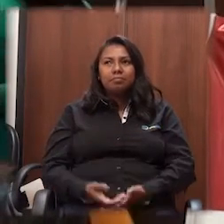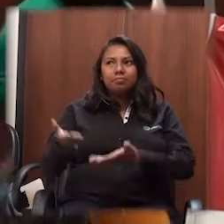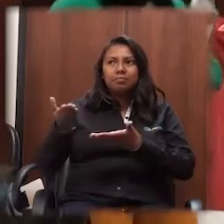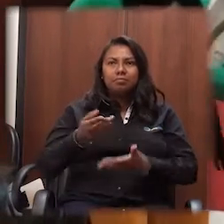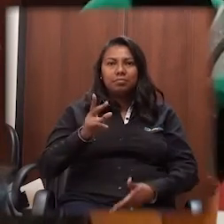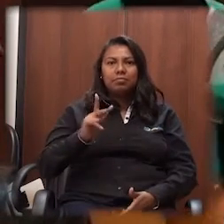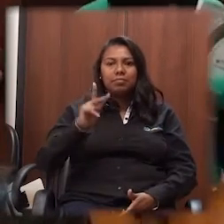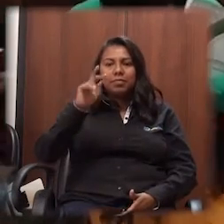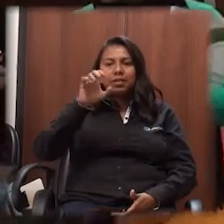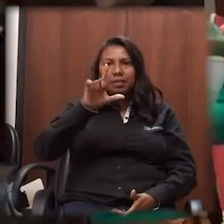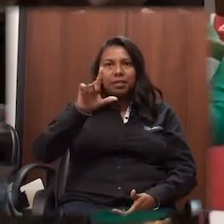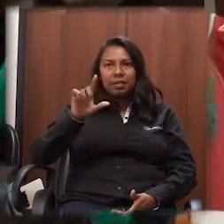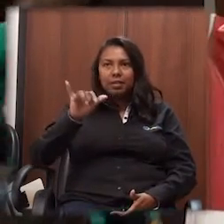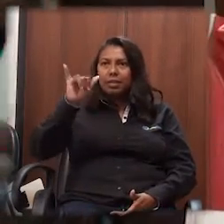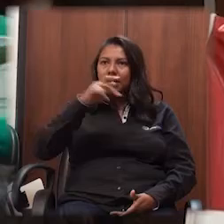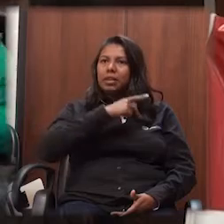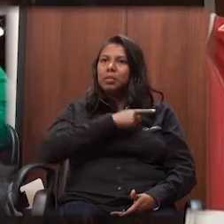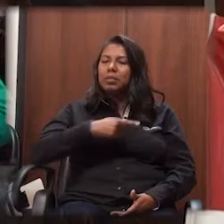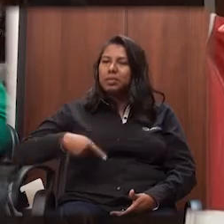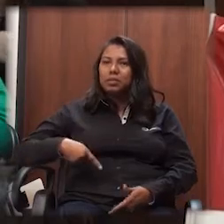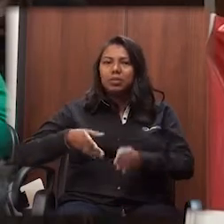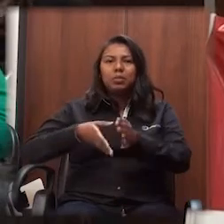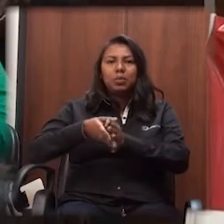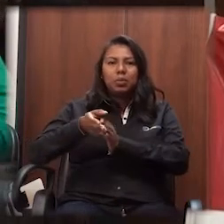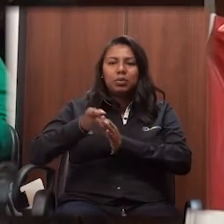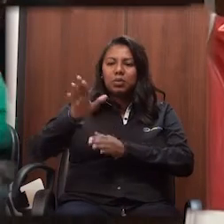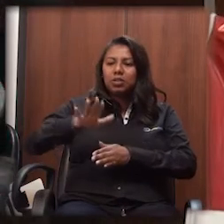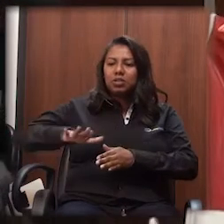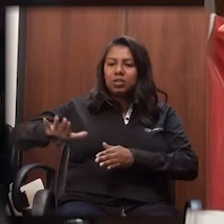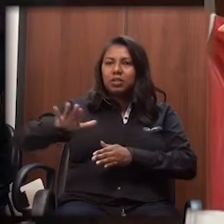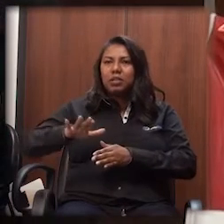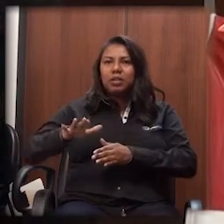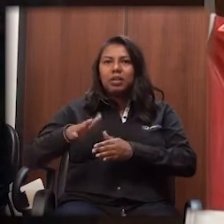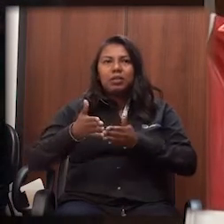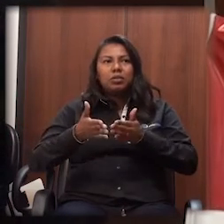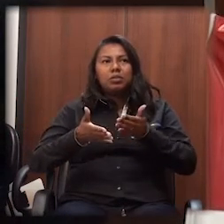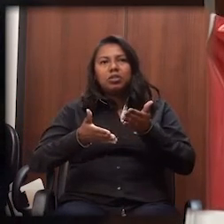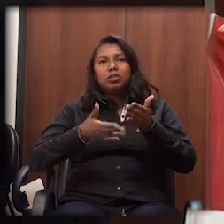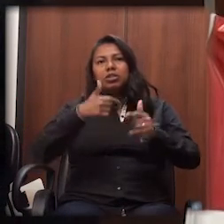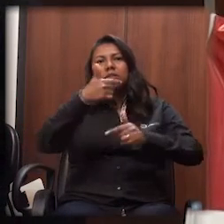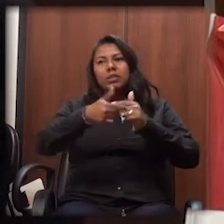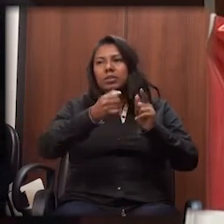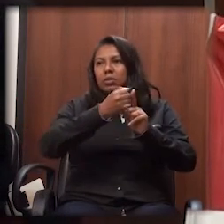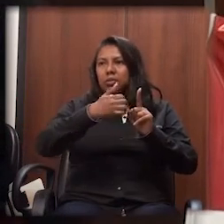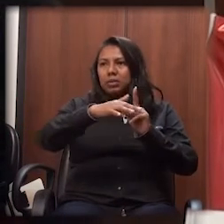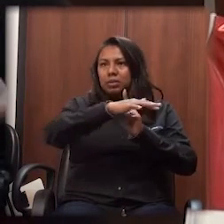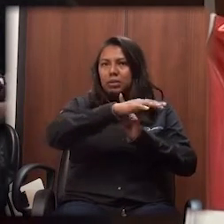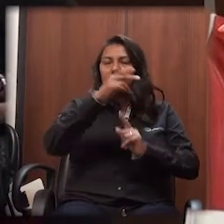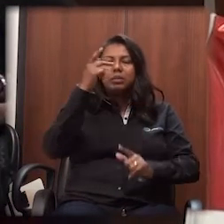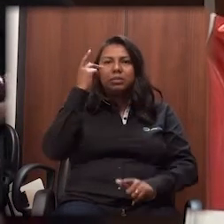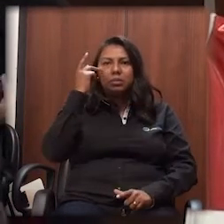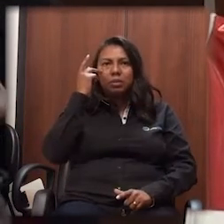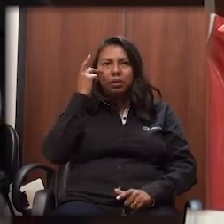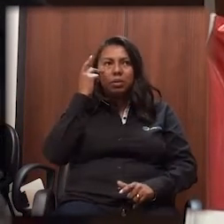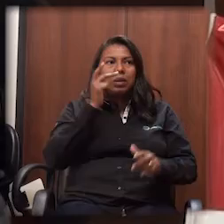Melati, presidente do Conselho Regional de Serviço Social de São Paulo, que na